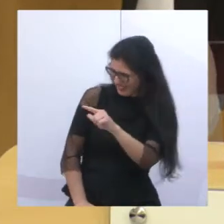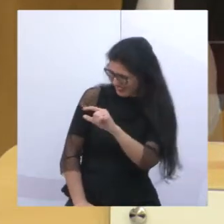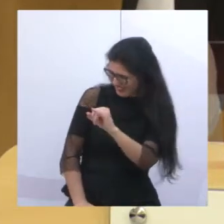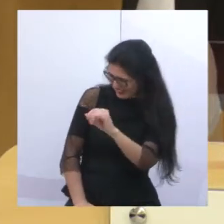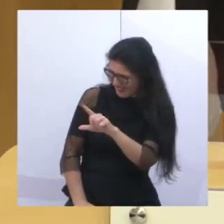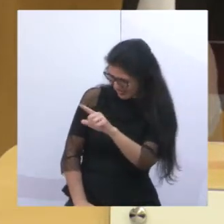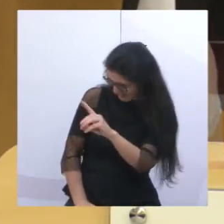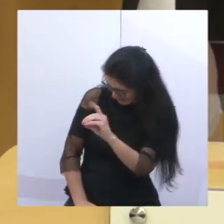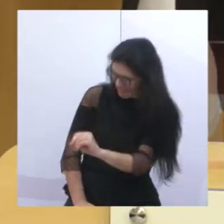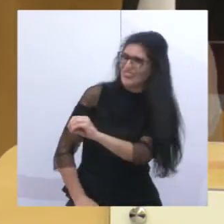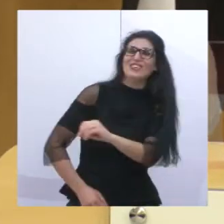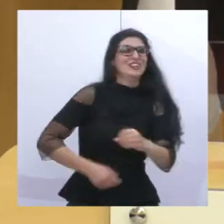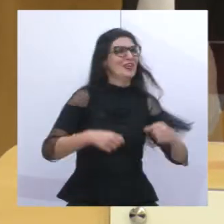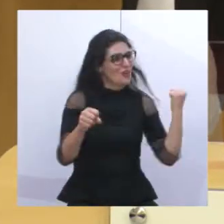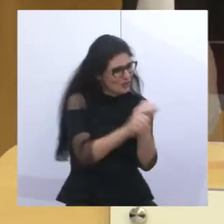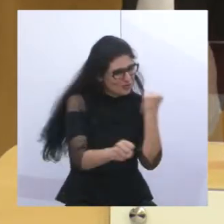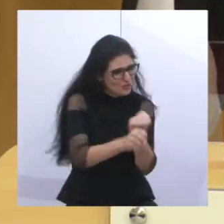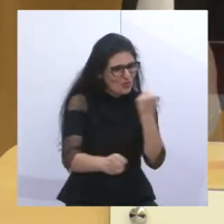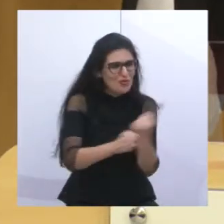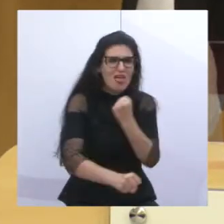Cadê o pronto-socorro?